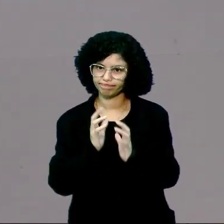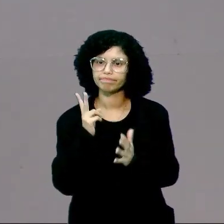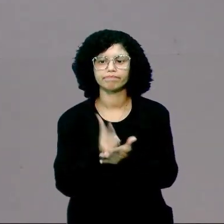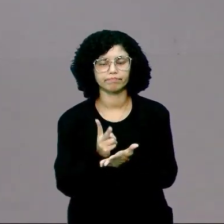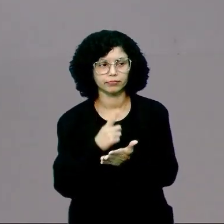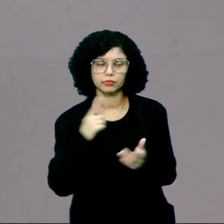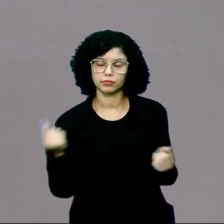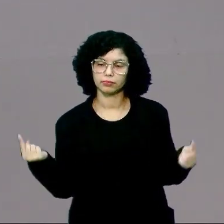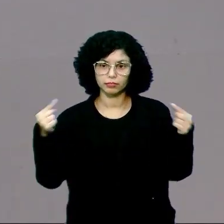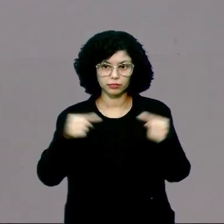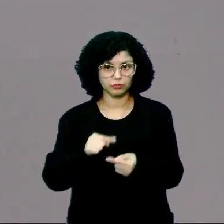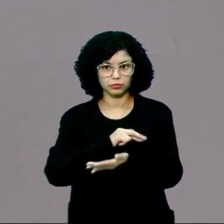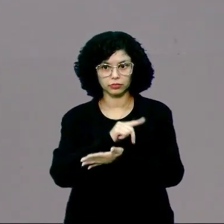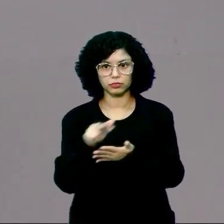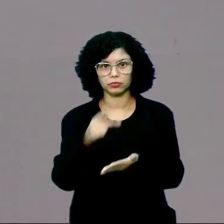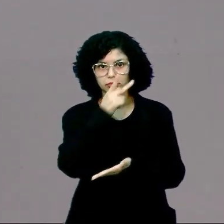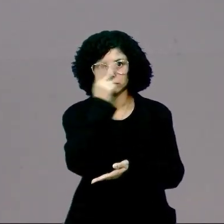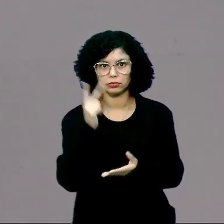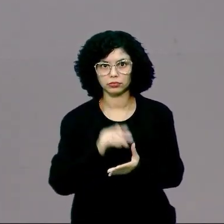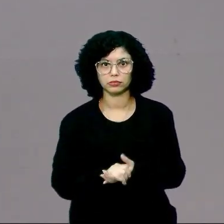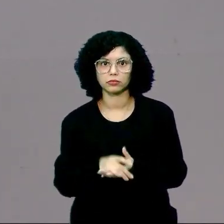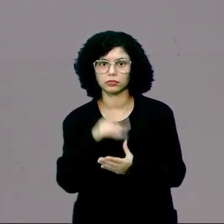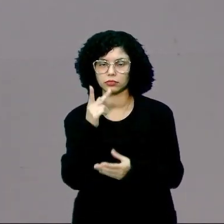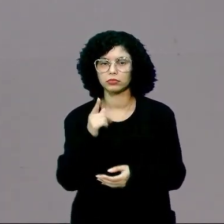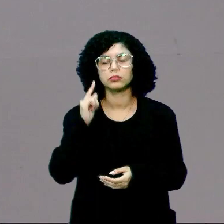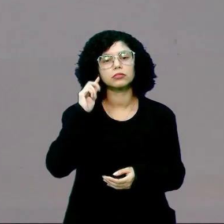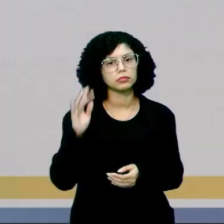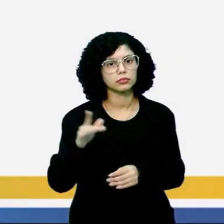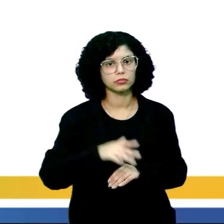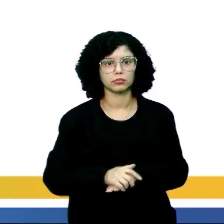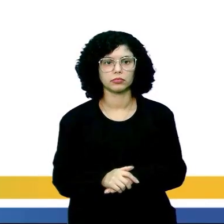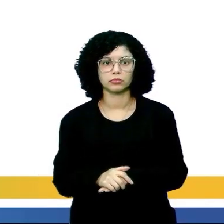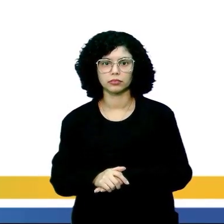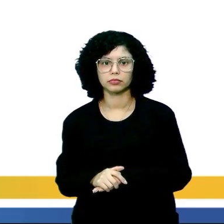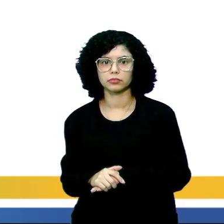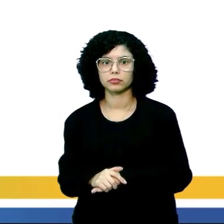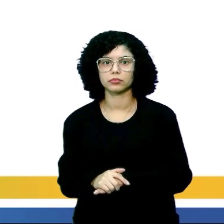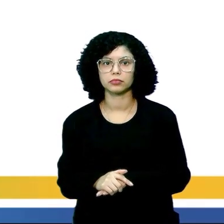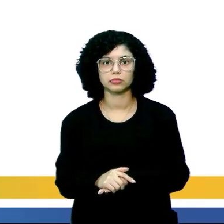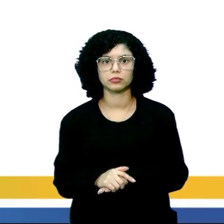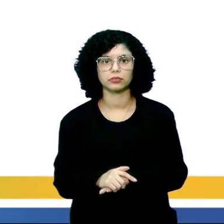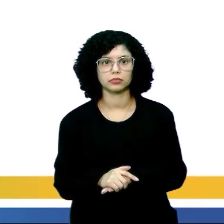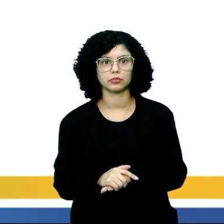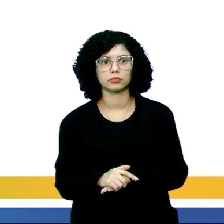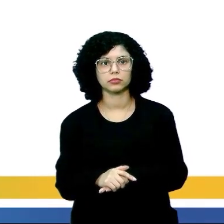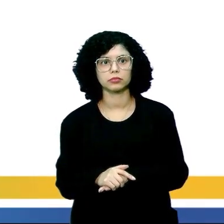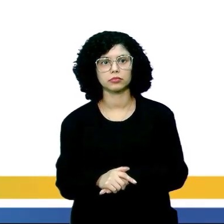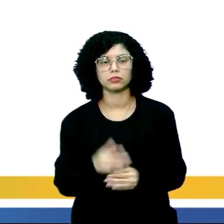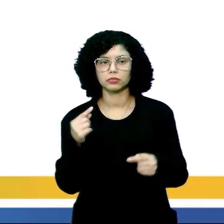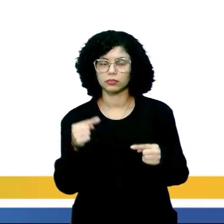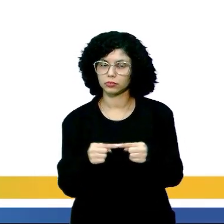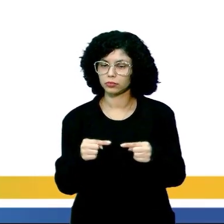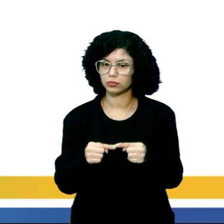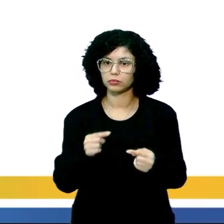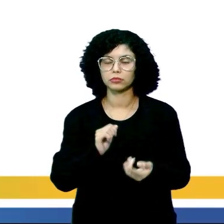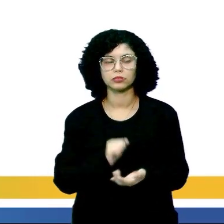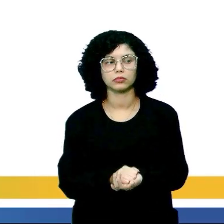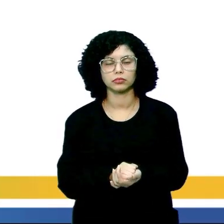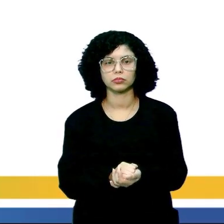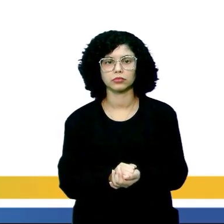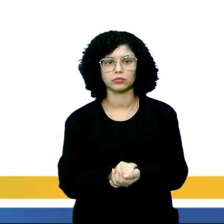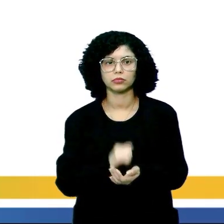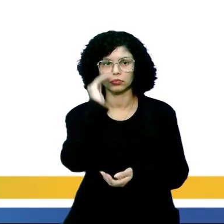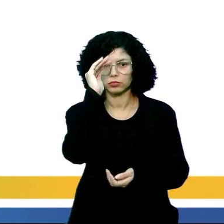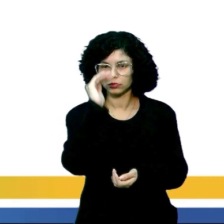aí, civil, né? Onde várias pessoas morreram. E ele faz alusão a isso, tá? Então, de acordo com